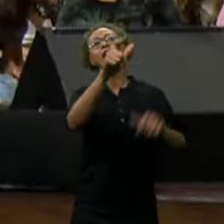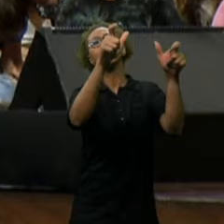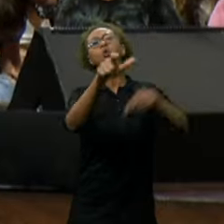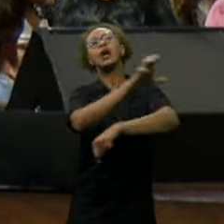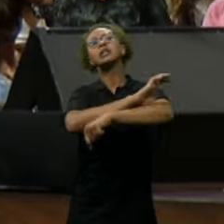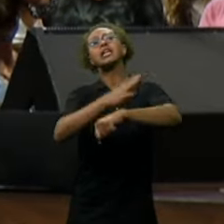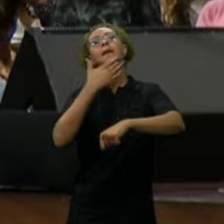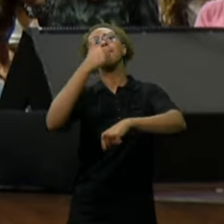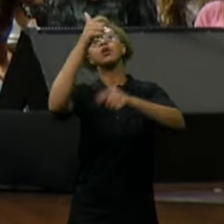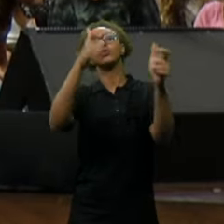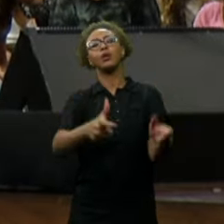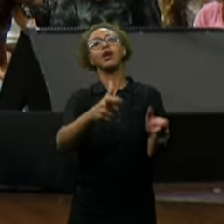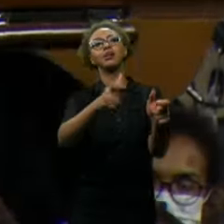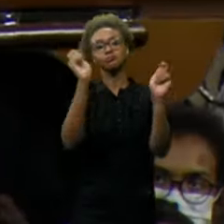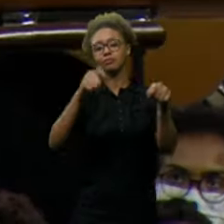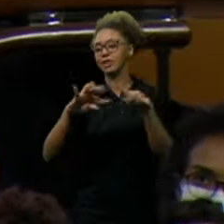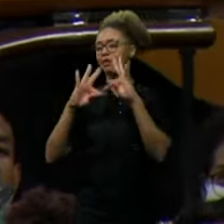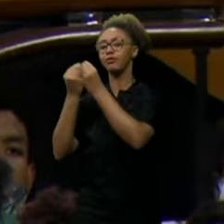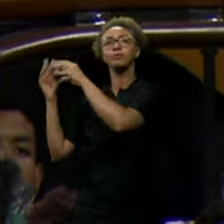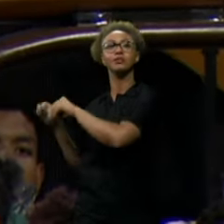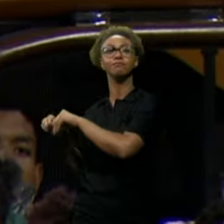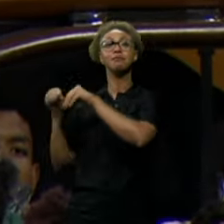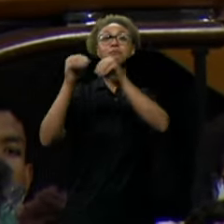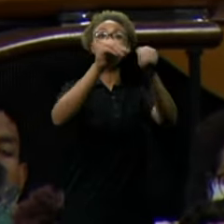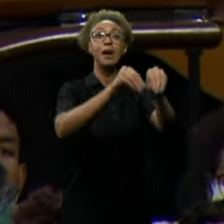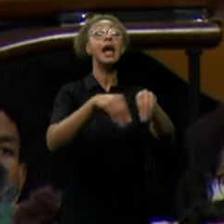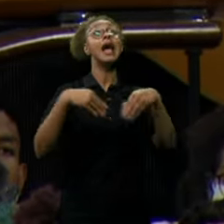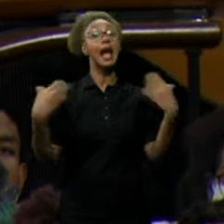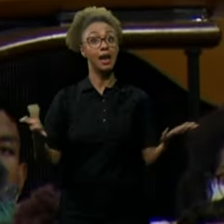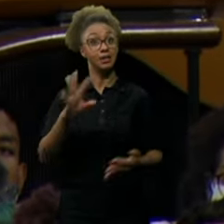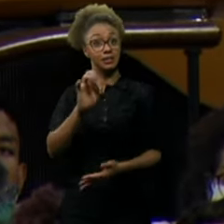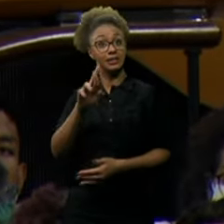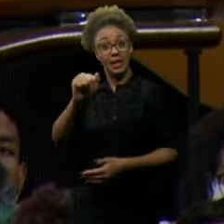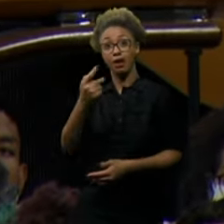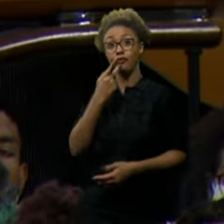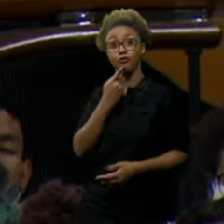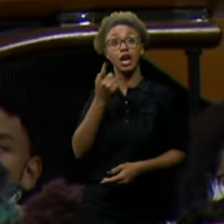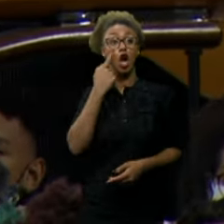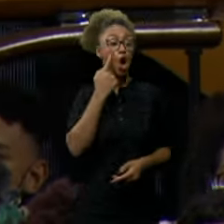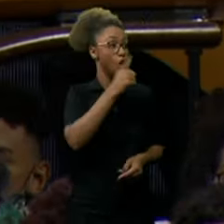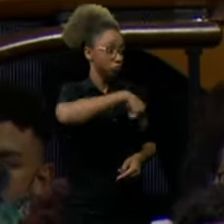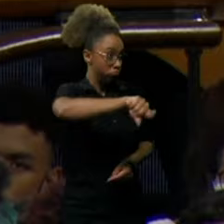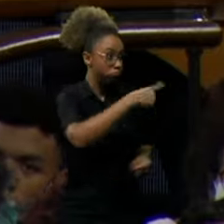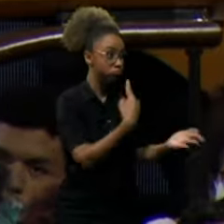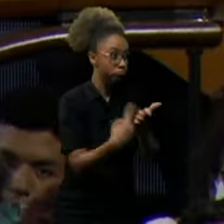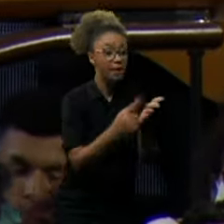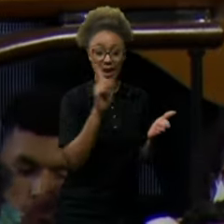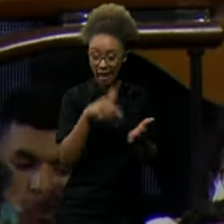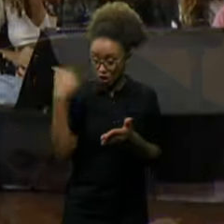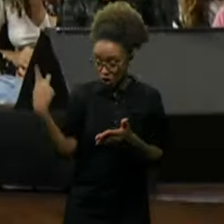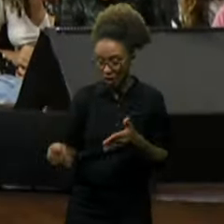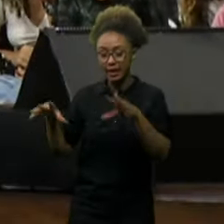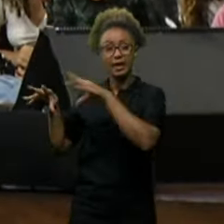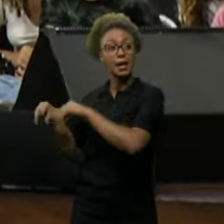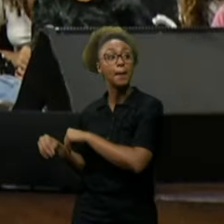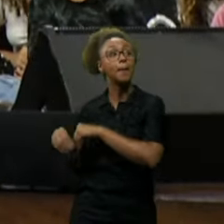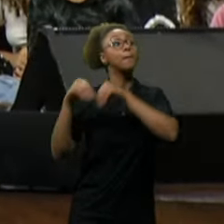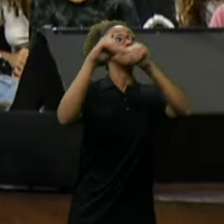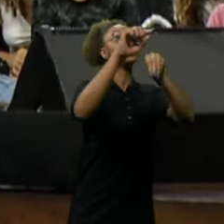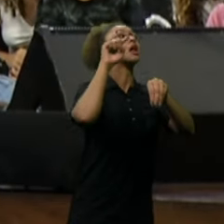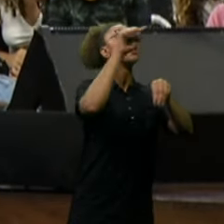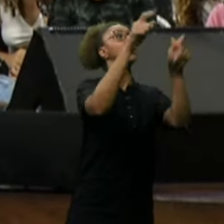não é o melhor de estilo para levar a sua família aí ele mesmo vai dizer ó nós vamos sair daqui e vamos para